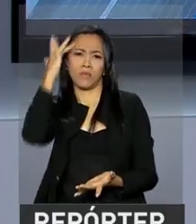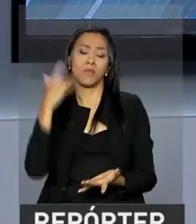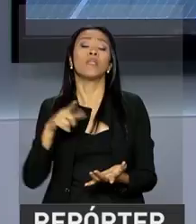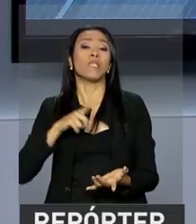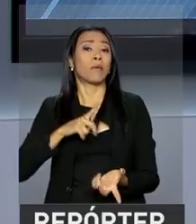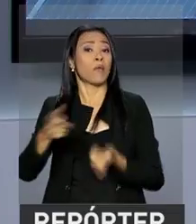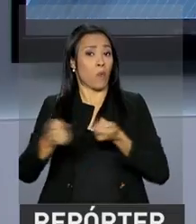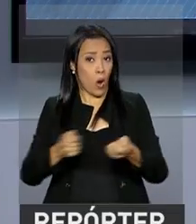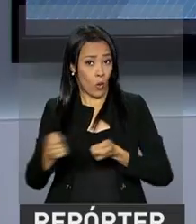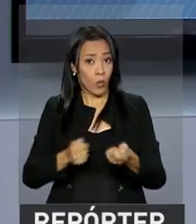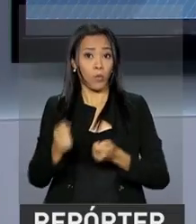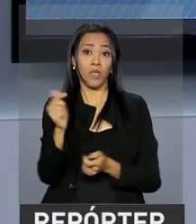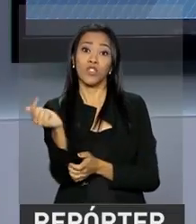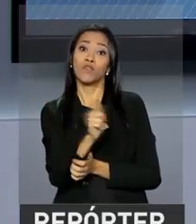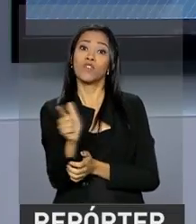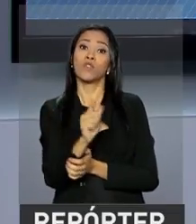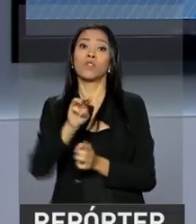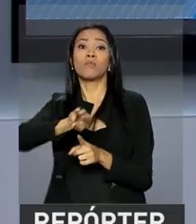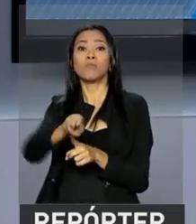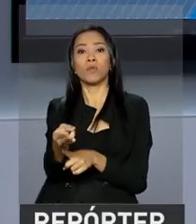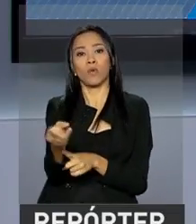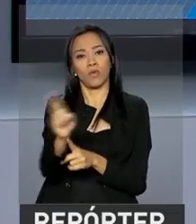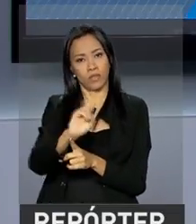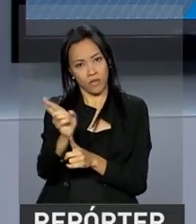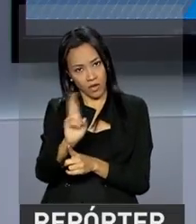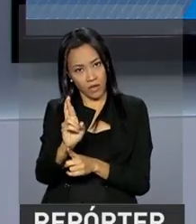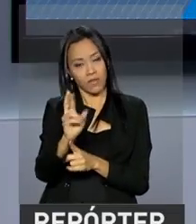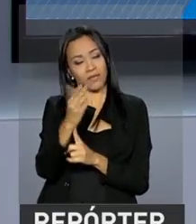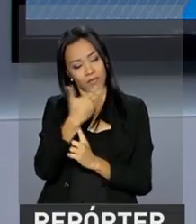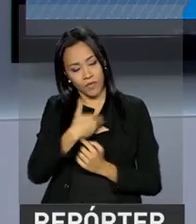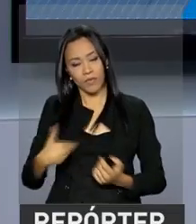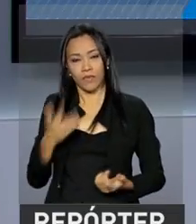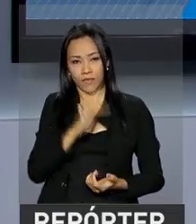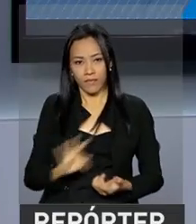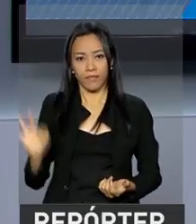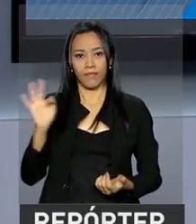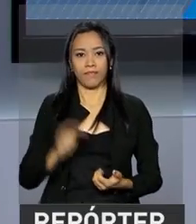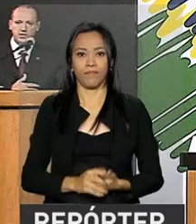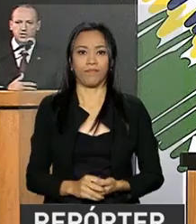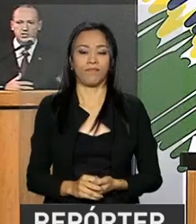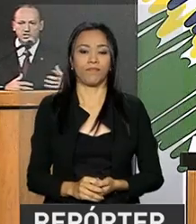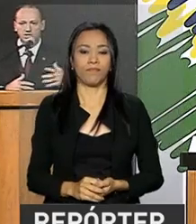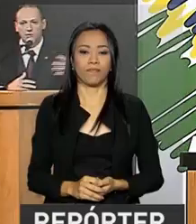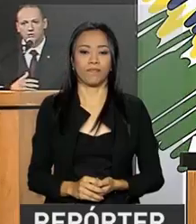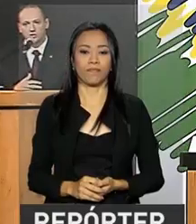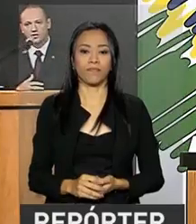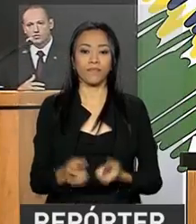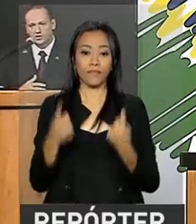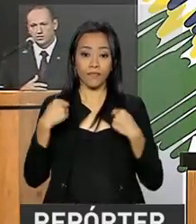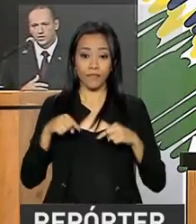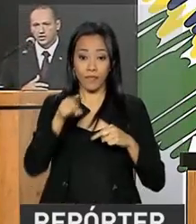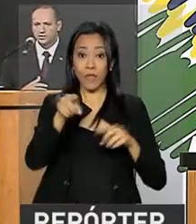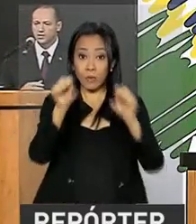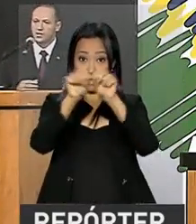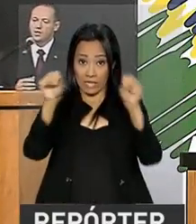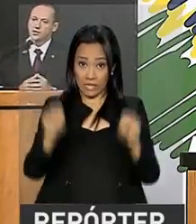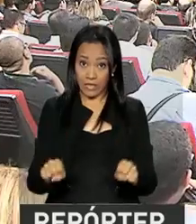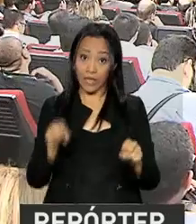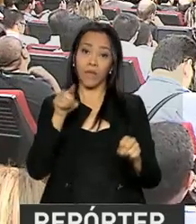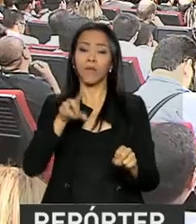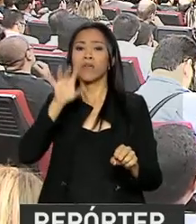aproximada de 22 milhões de reais ao governo federal o sistema desenvolvido